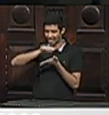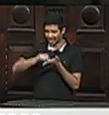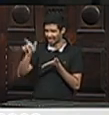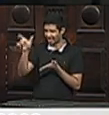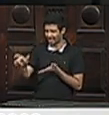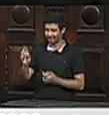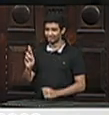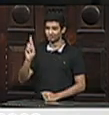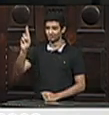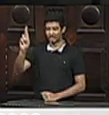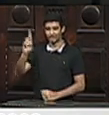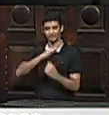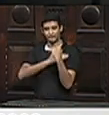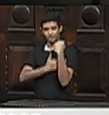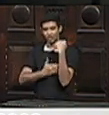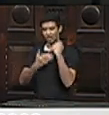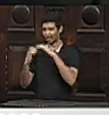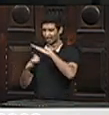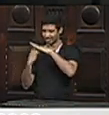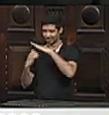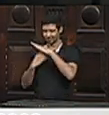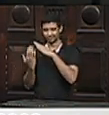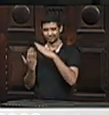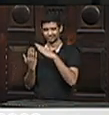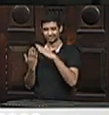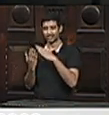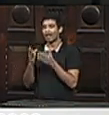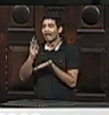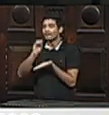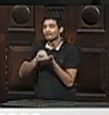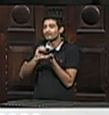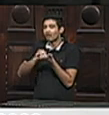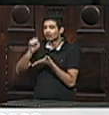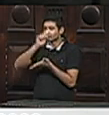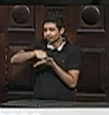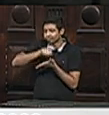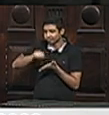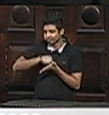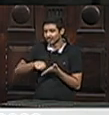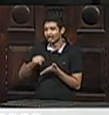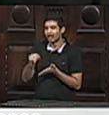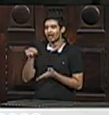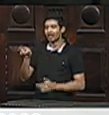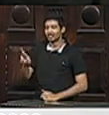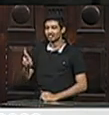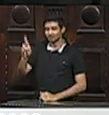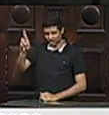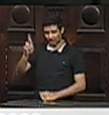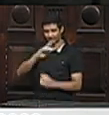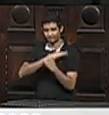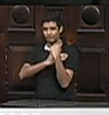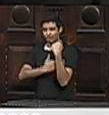Presidente, parecer pela constitucionalidade. Voto divergente. Voto divergente, deputado Luiz